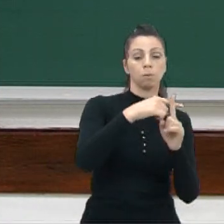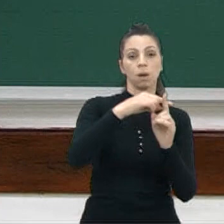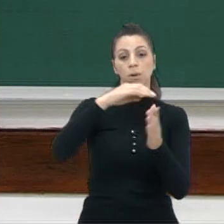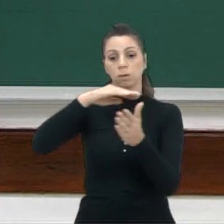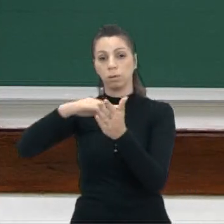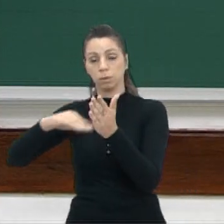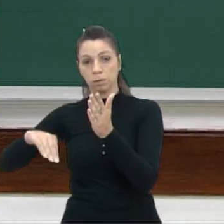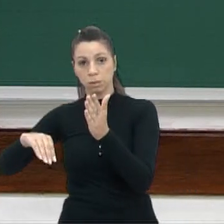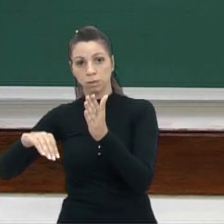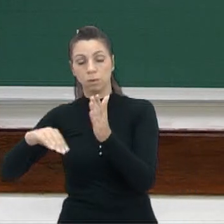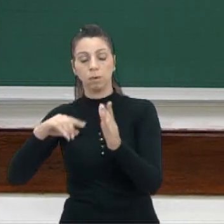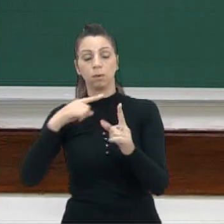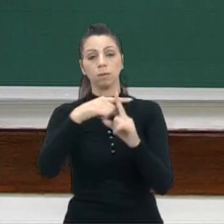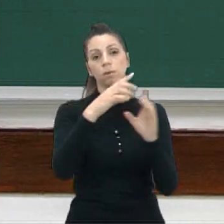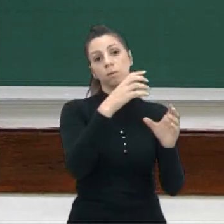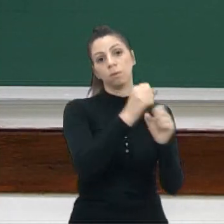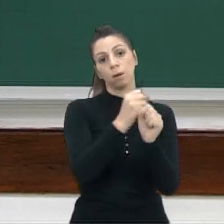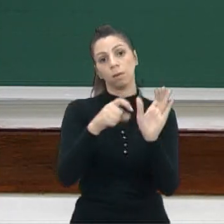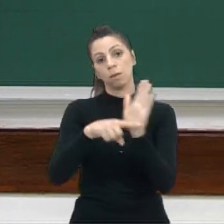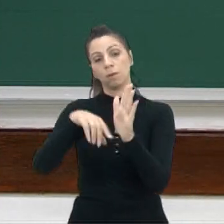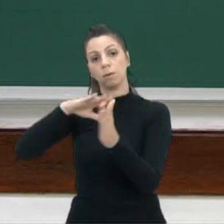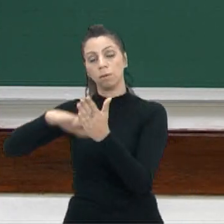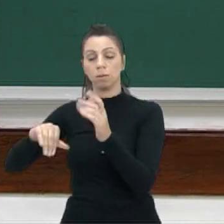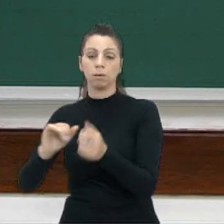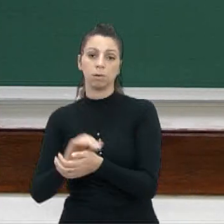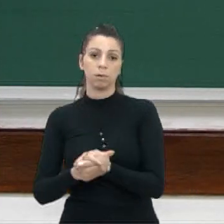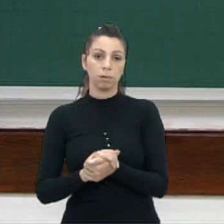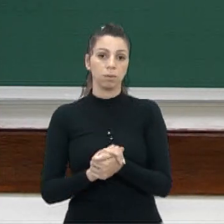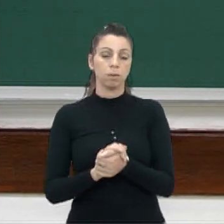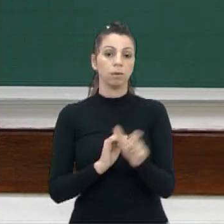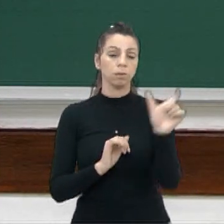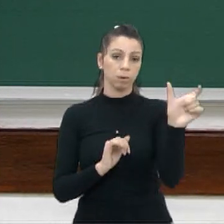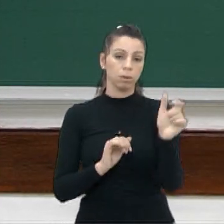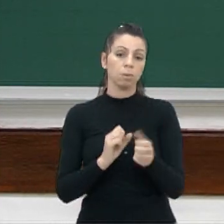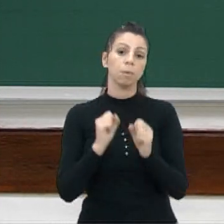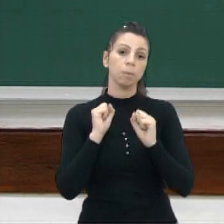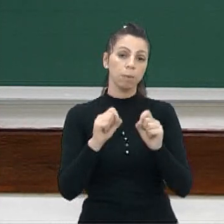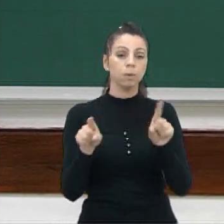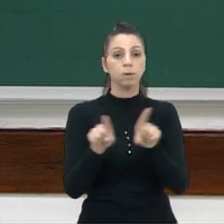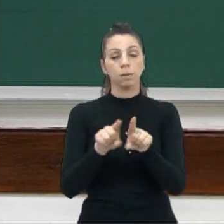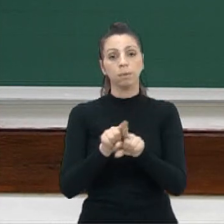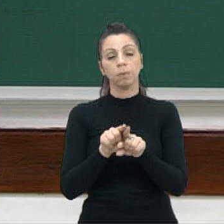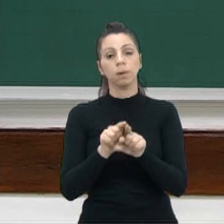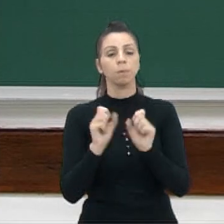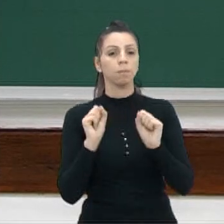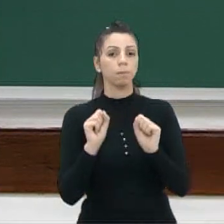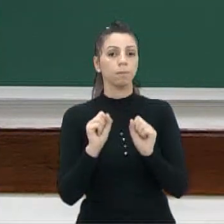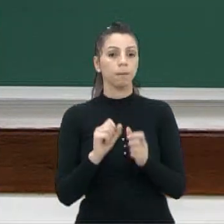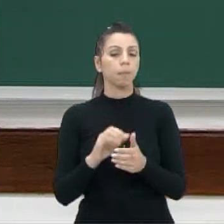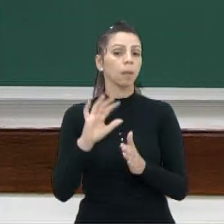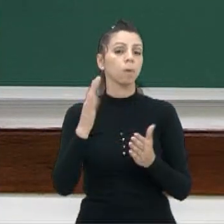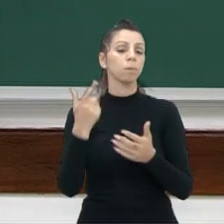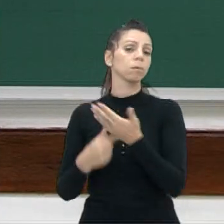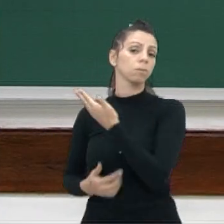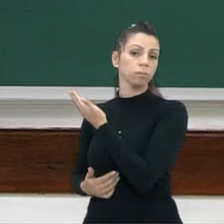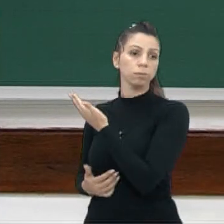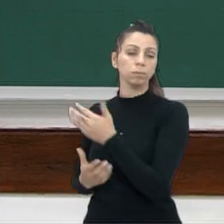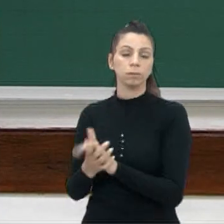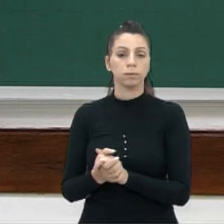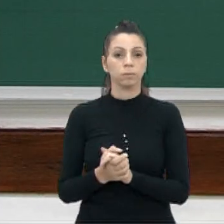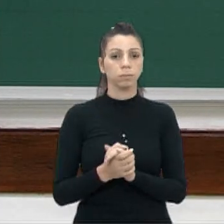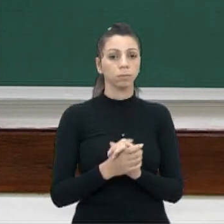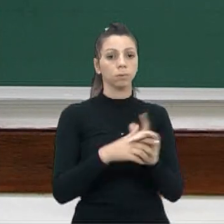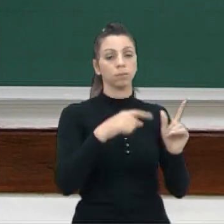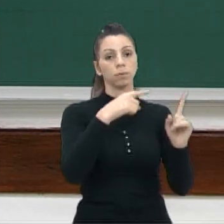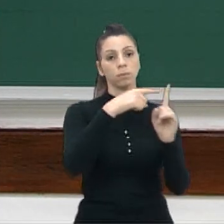que algumas somas, algumas subtrações são possíveis e outras não, né? E por que tudo isso acontece? Para eu